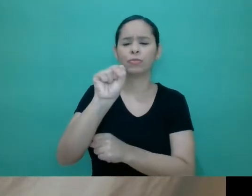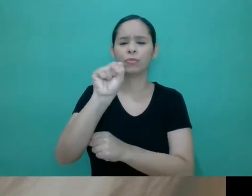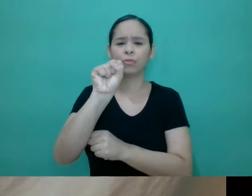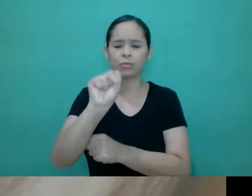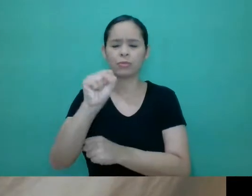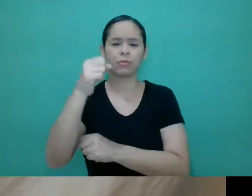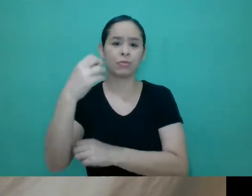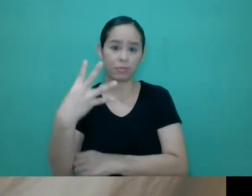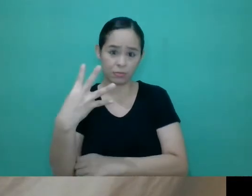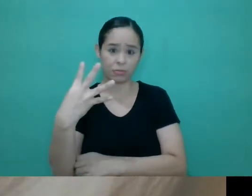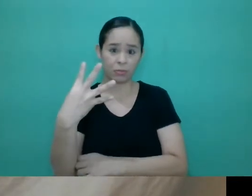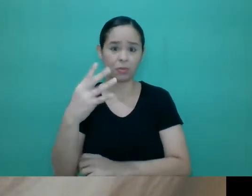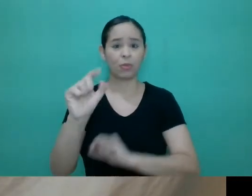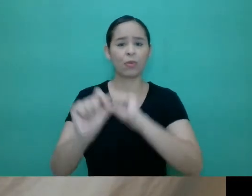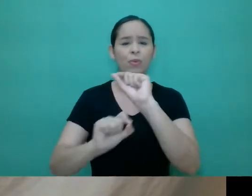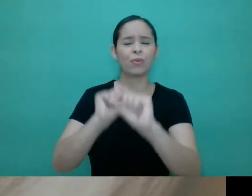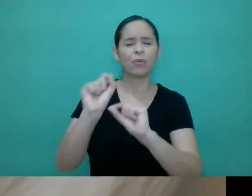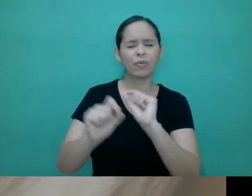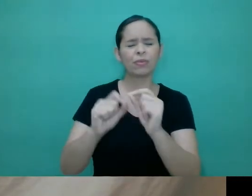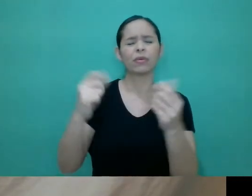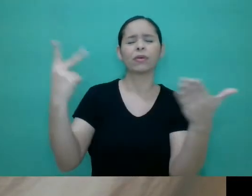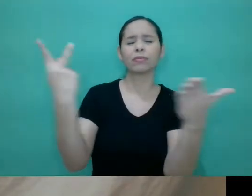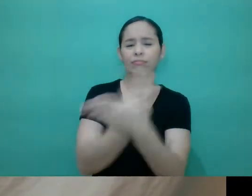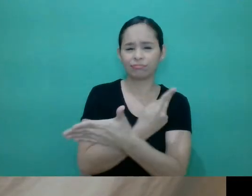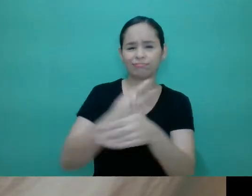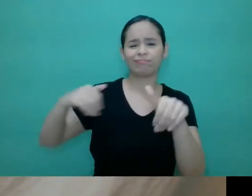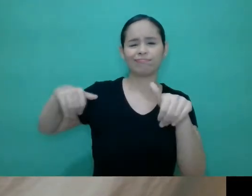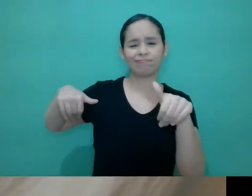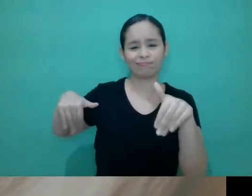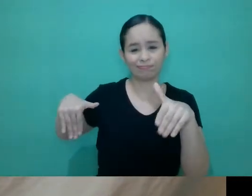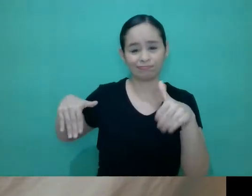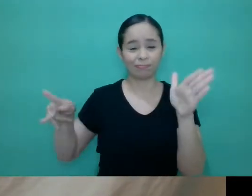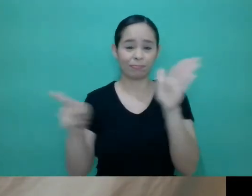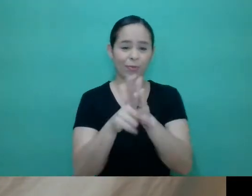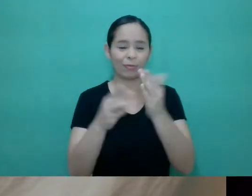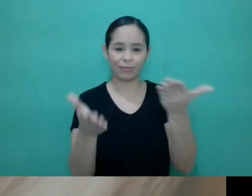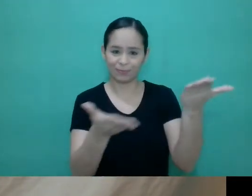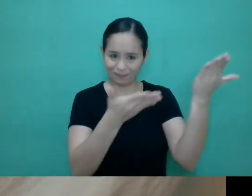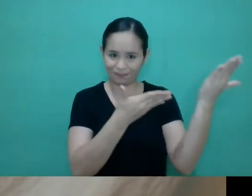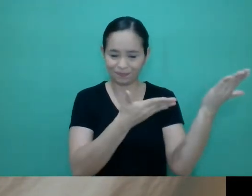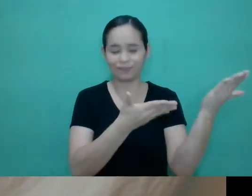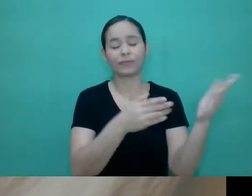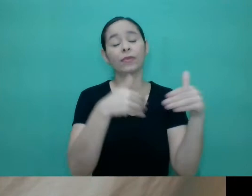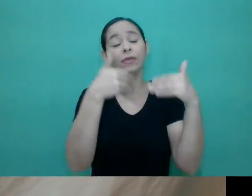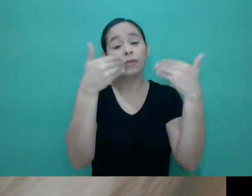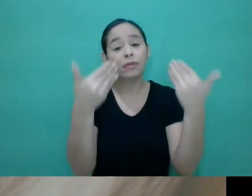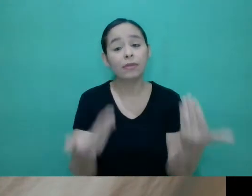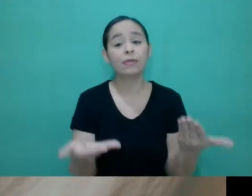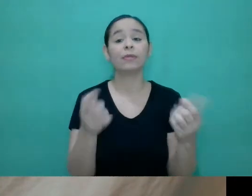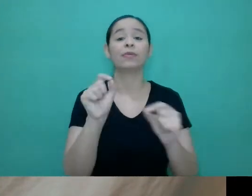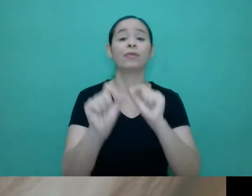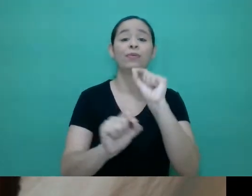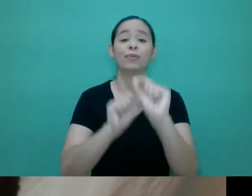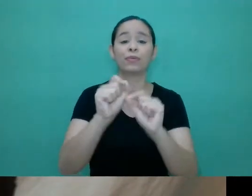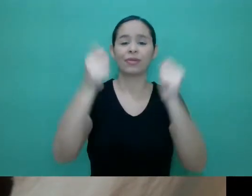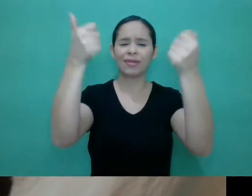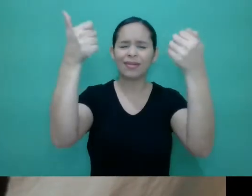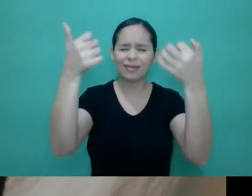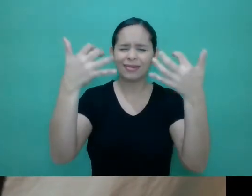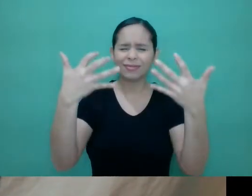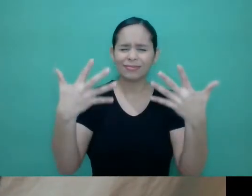Guiana Transgredida e Caluniada de Chatelier. E nesse ensaio, o Chatelier ele vai